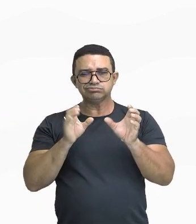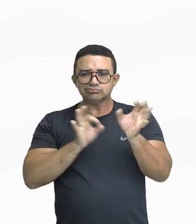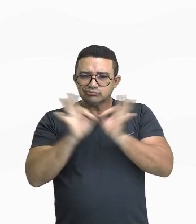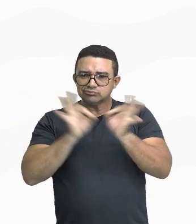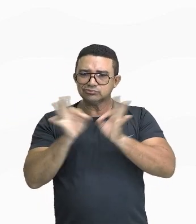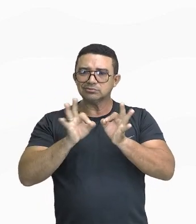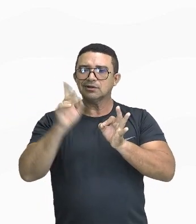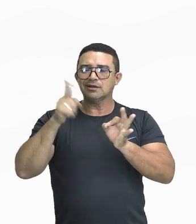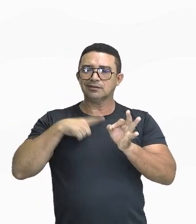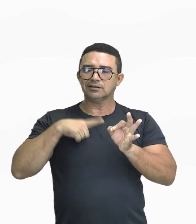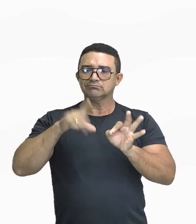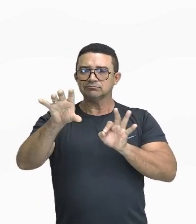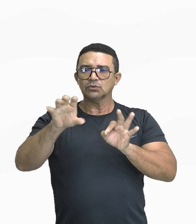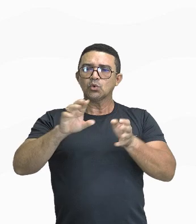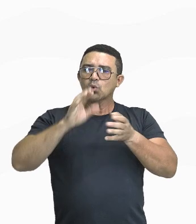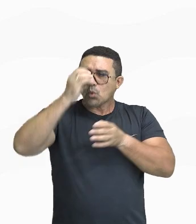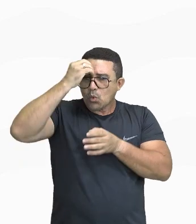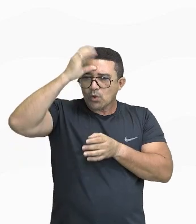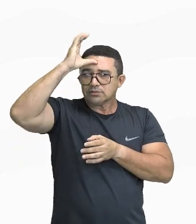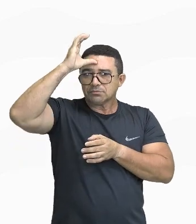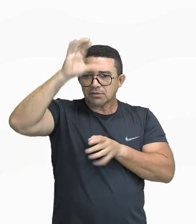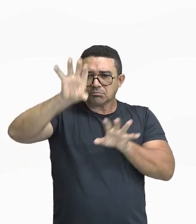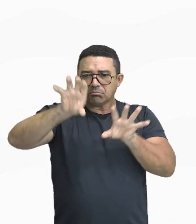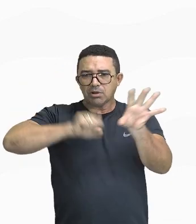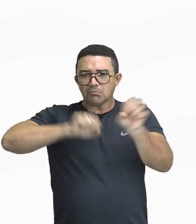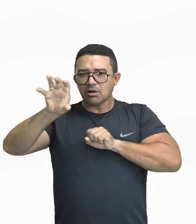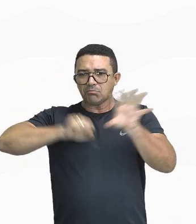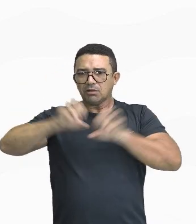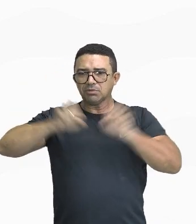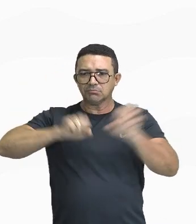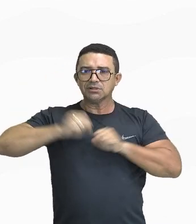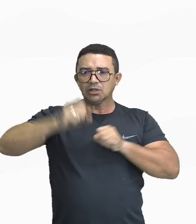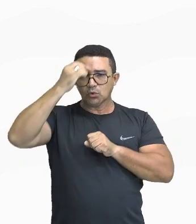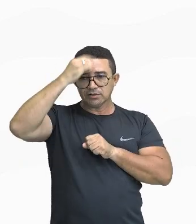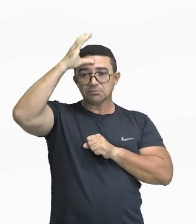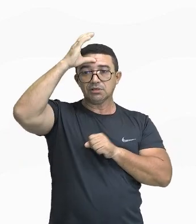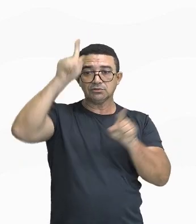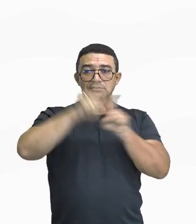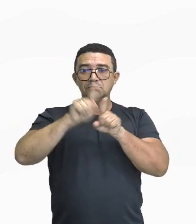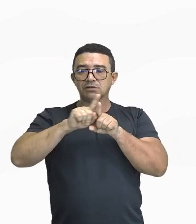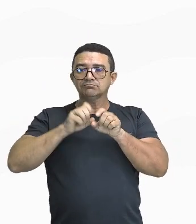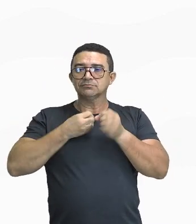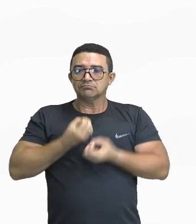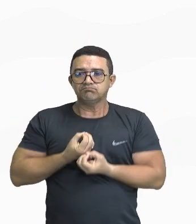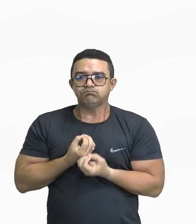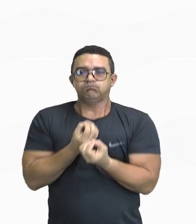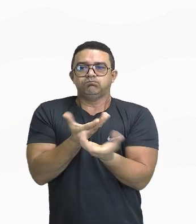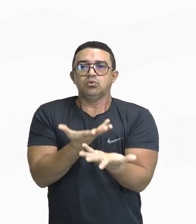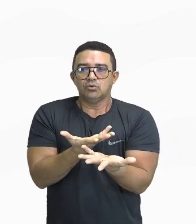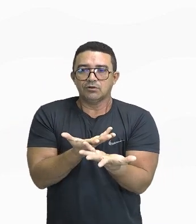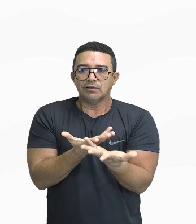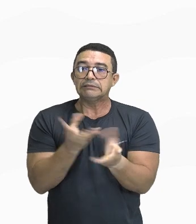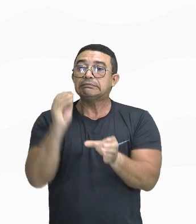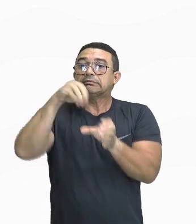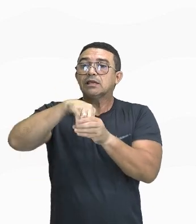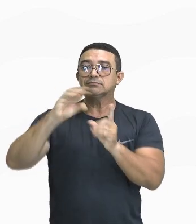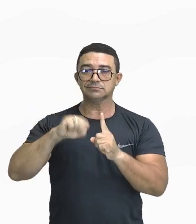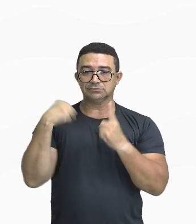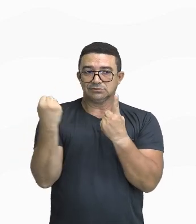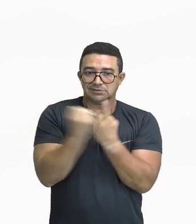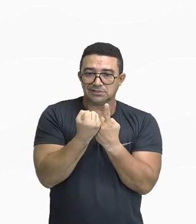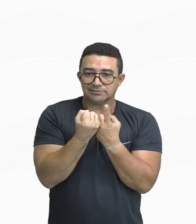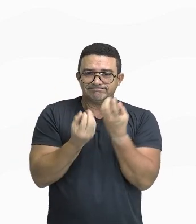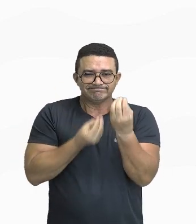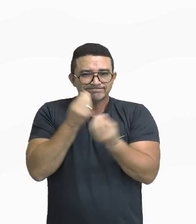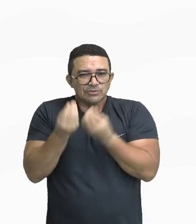conhecimentos adquiridos. Veja bem, você adquire o conhecimento e reproduz esse conhecimento na sociedade de